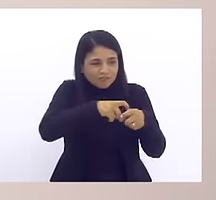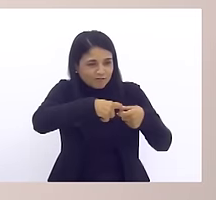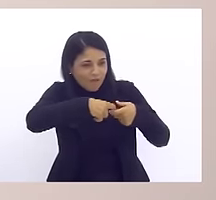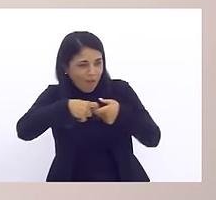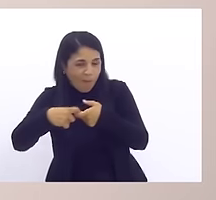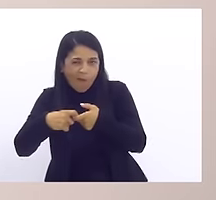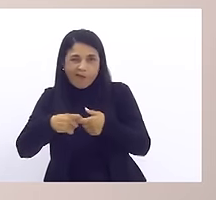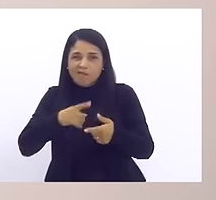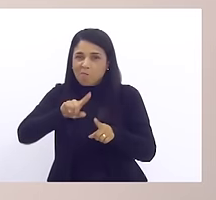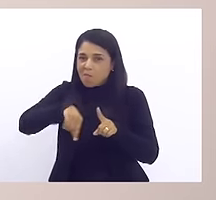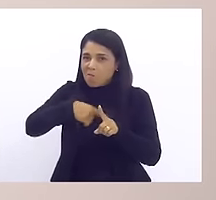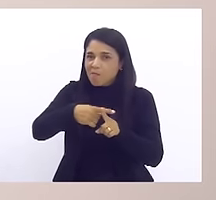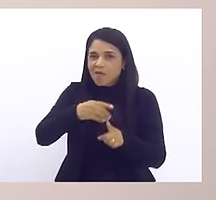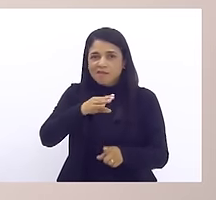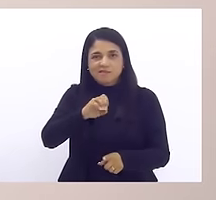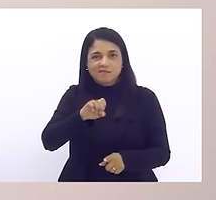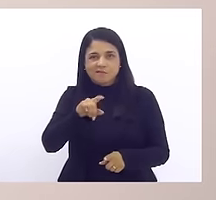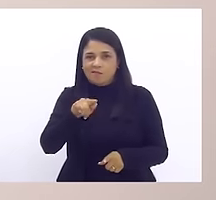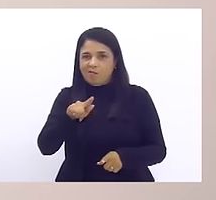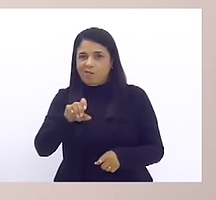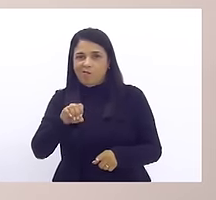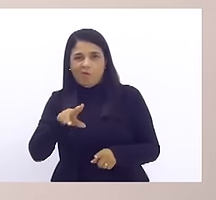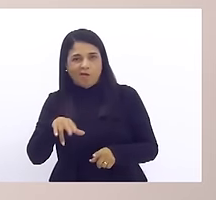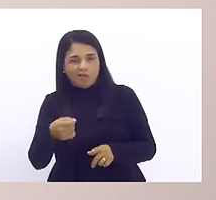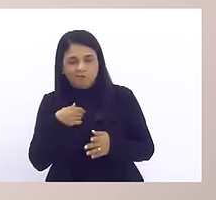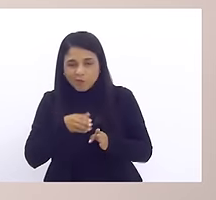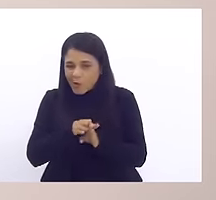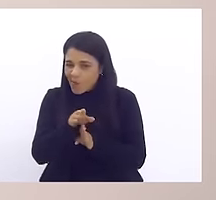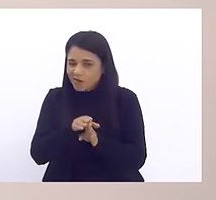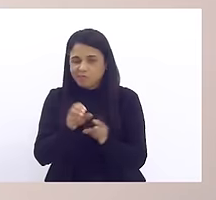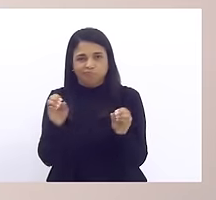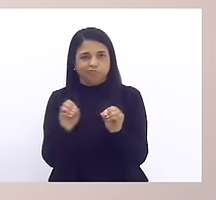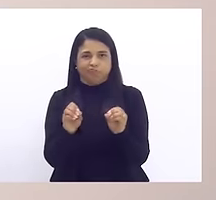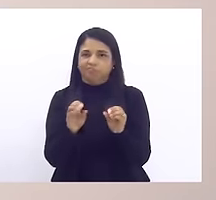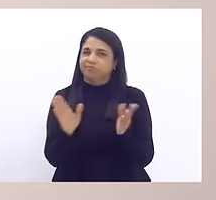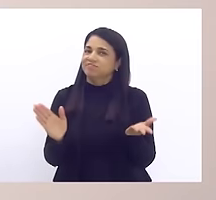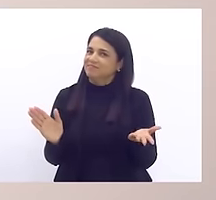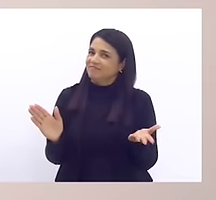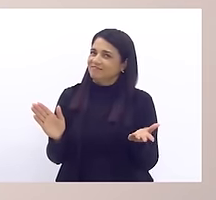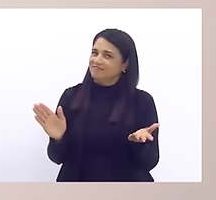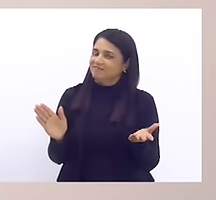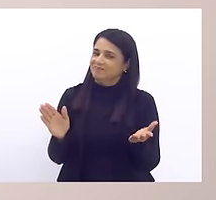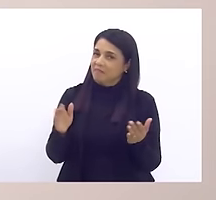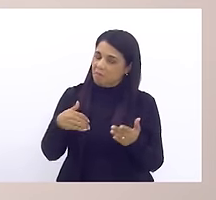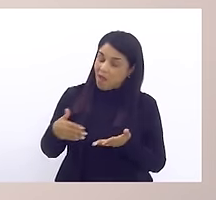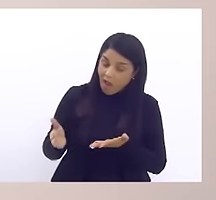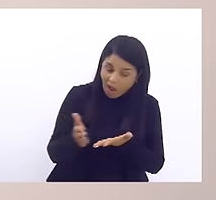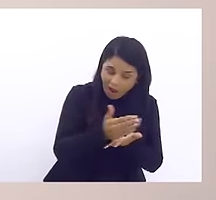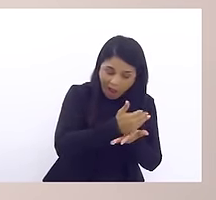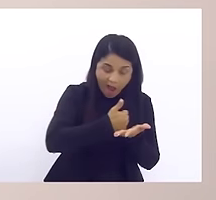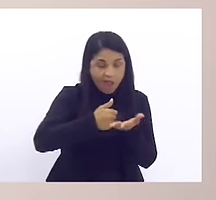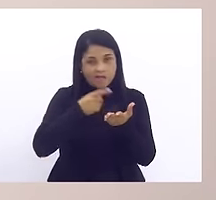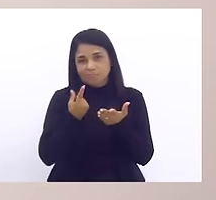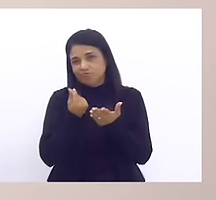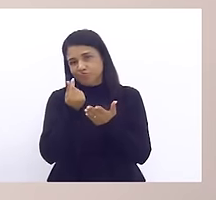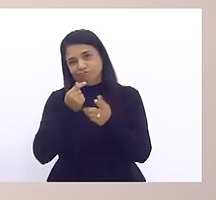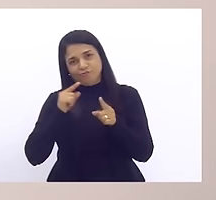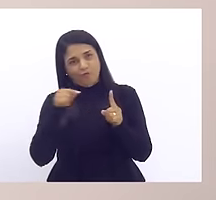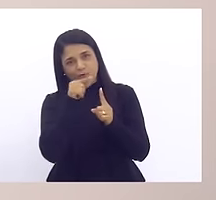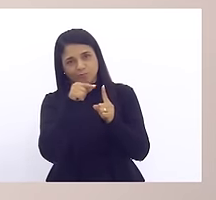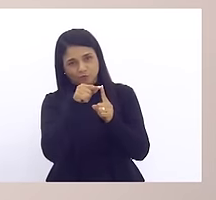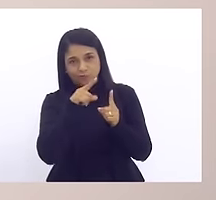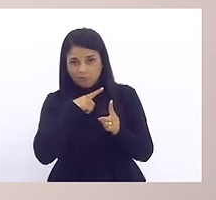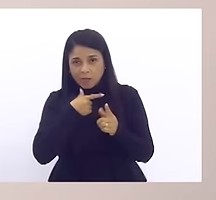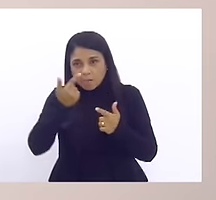né para orientar é justamente para arrecadar então além da Focus da foco tem